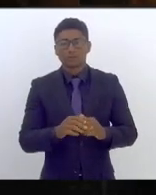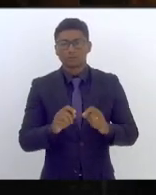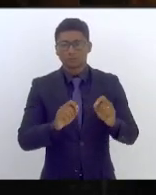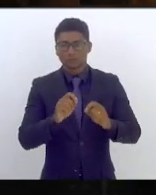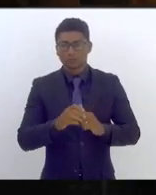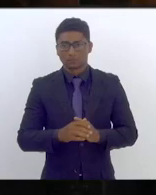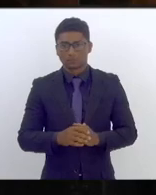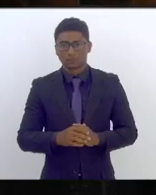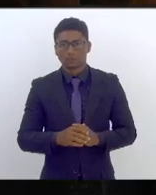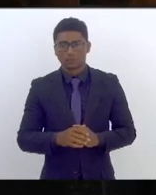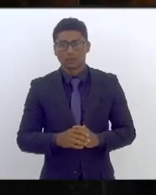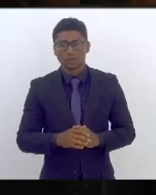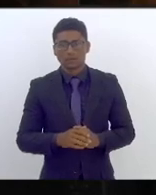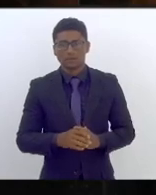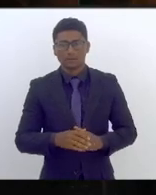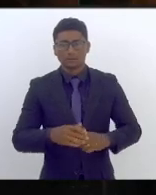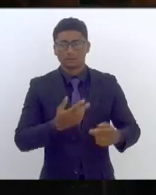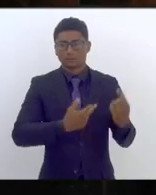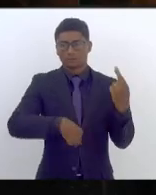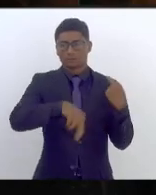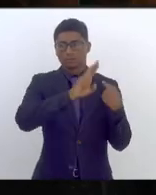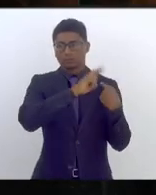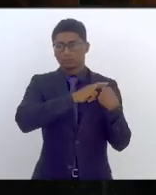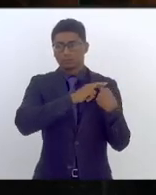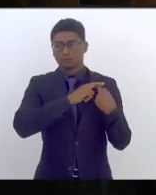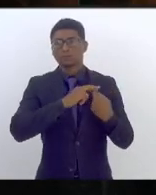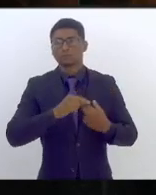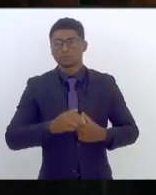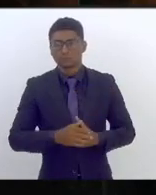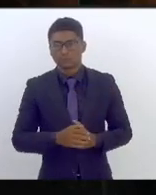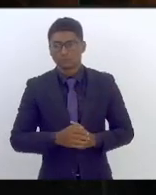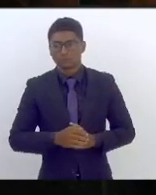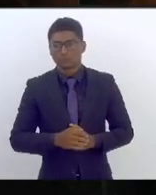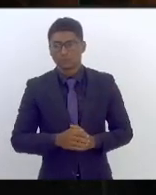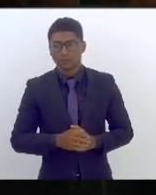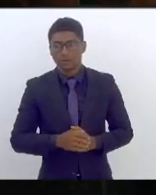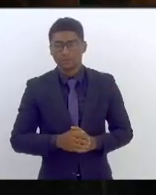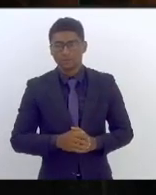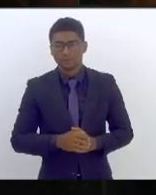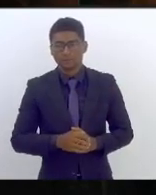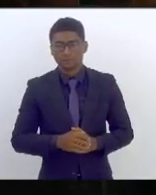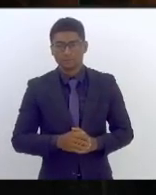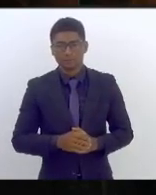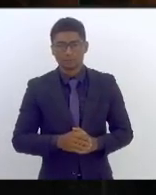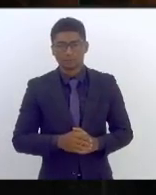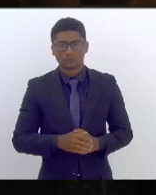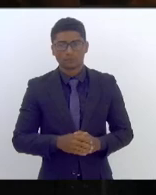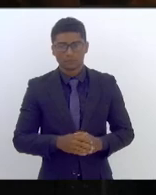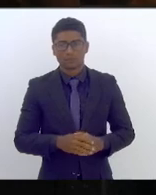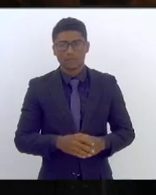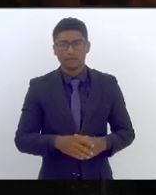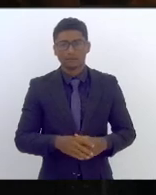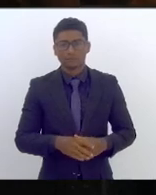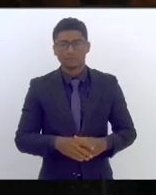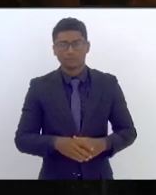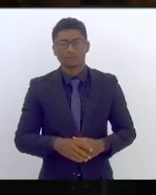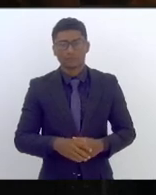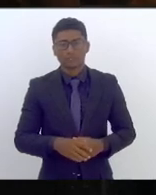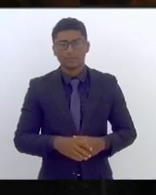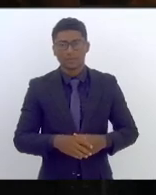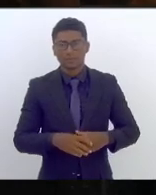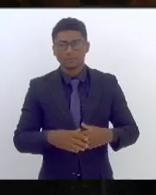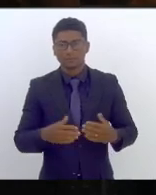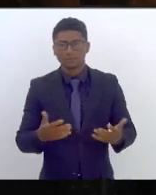qual cumprir seu papel na esfera de suas atribuições e com Independência e harmonia